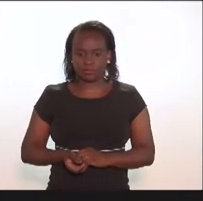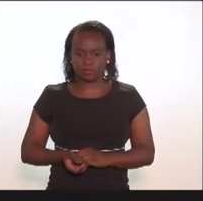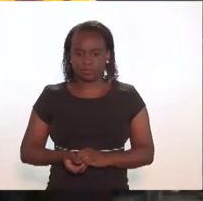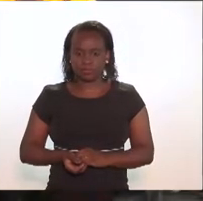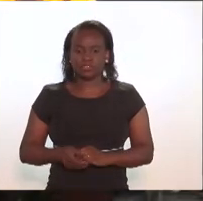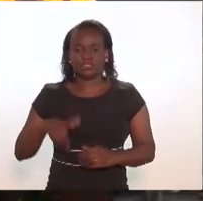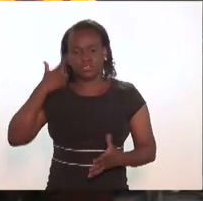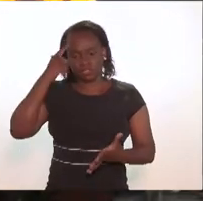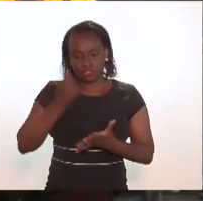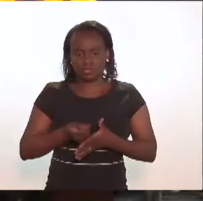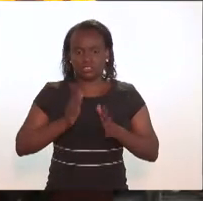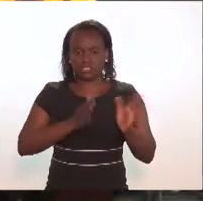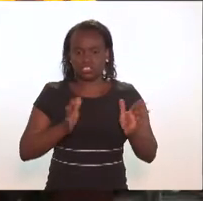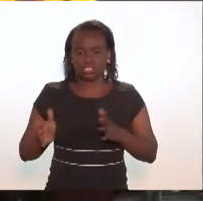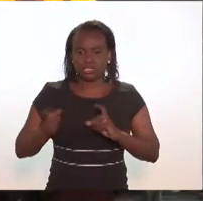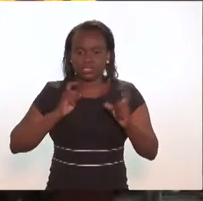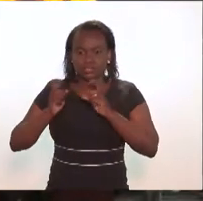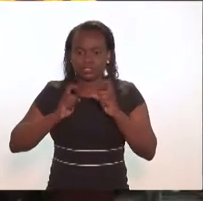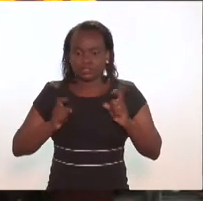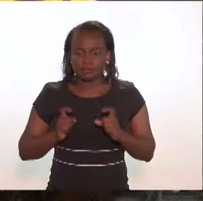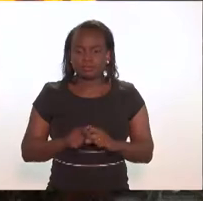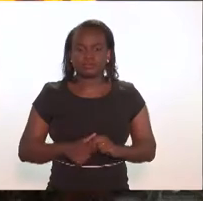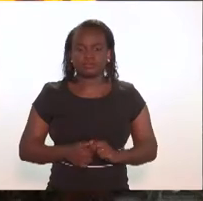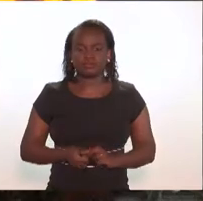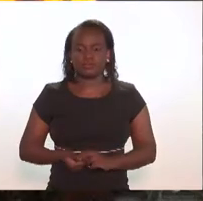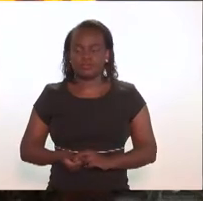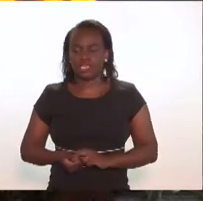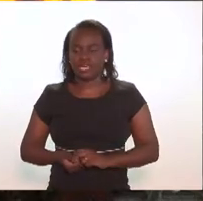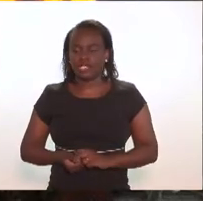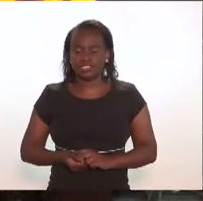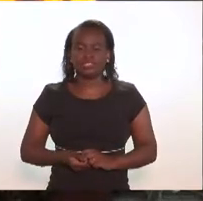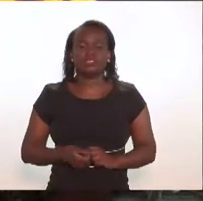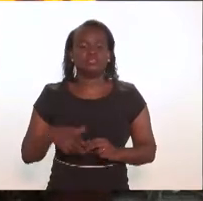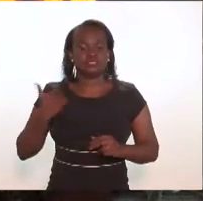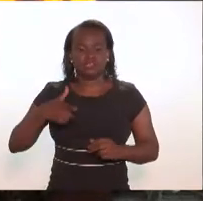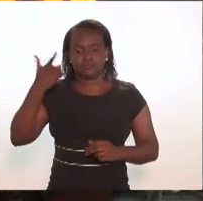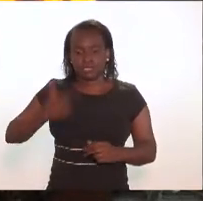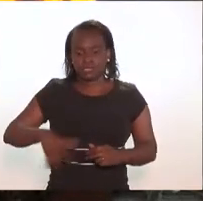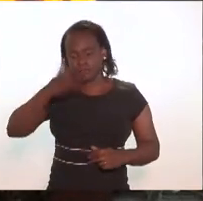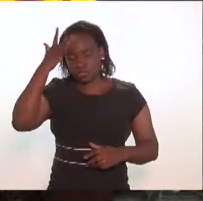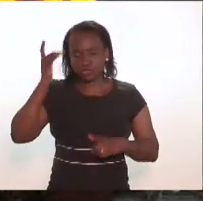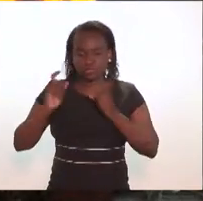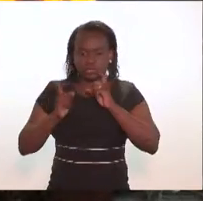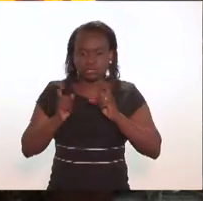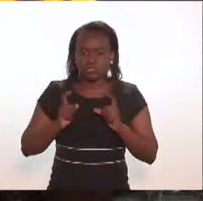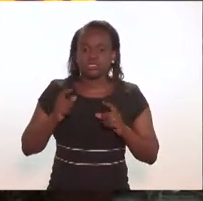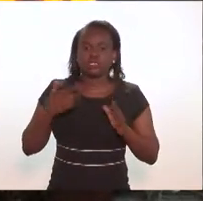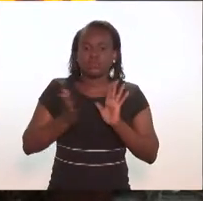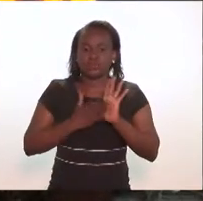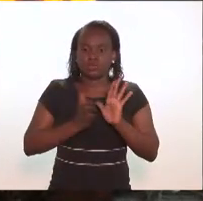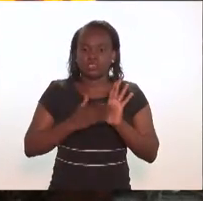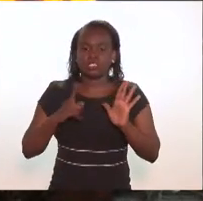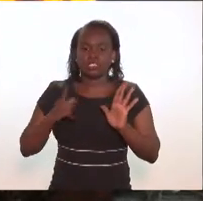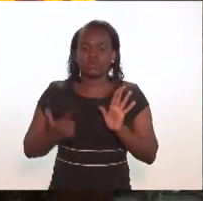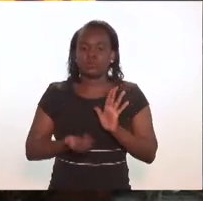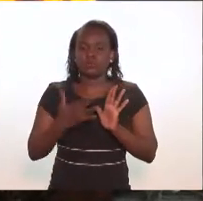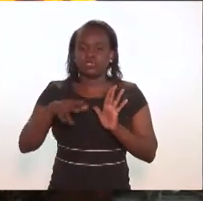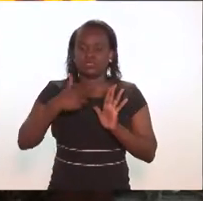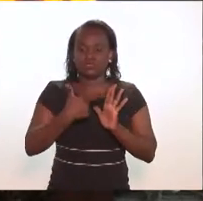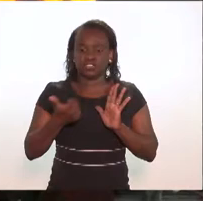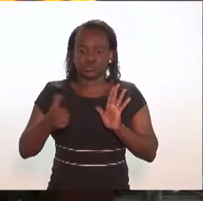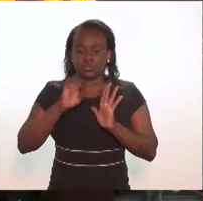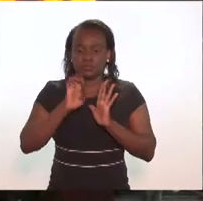Com os pareceres emitidos em discussão. Não havendo quem queira discutir, encerrada a discussão, a presente proposta recebeu